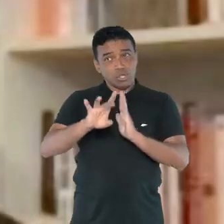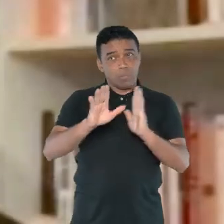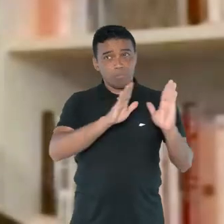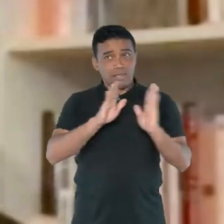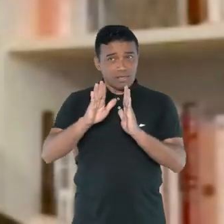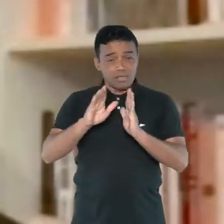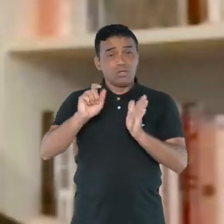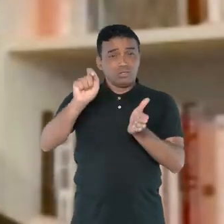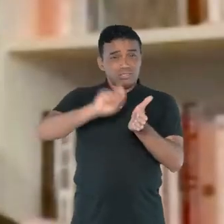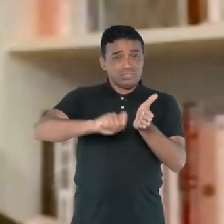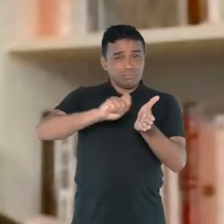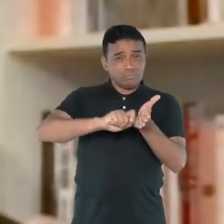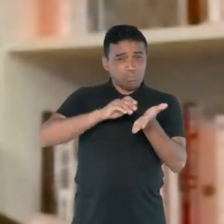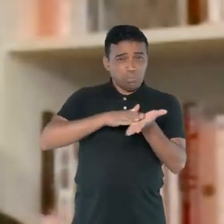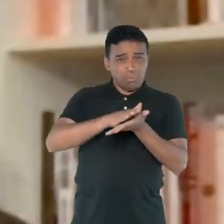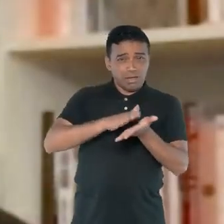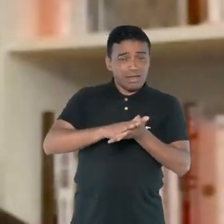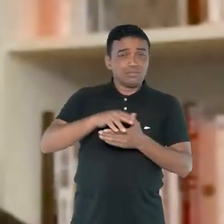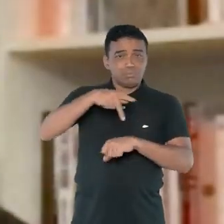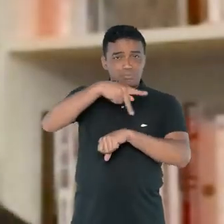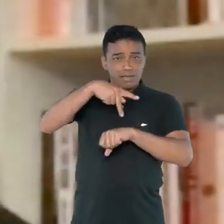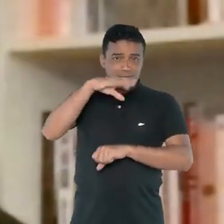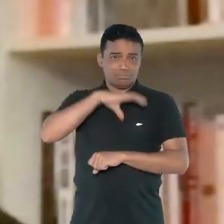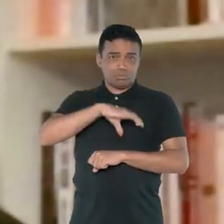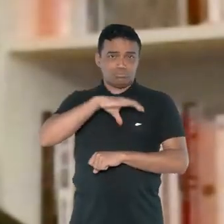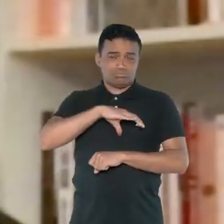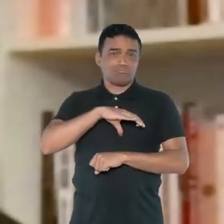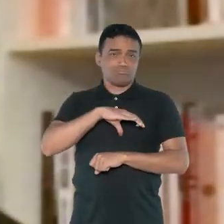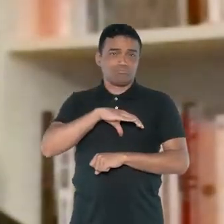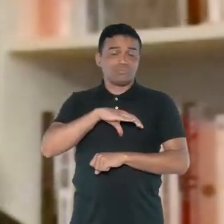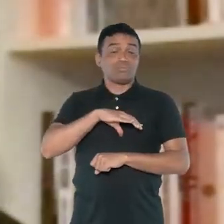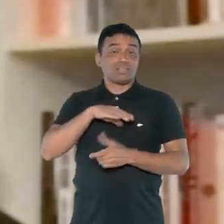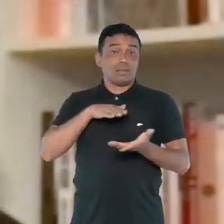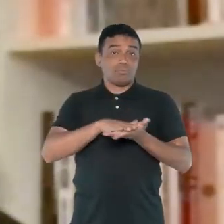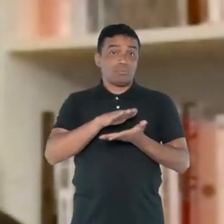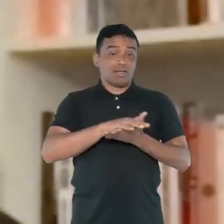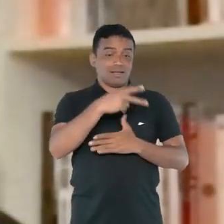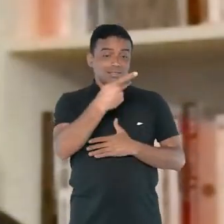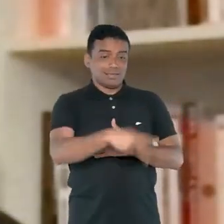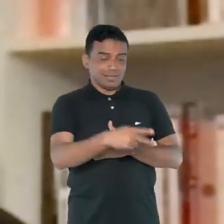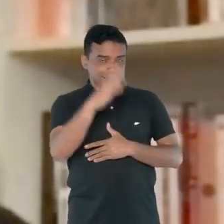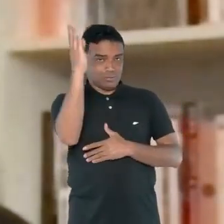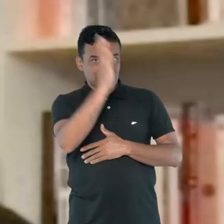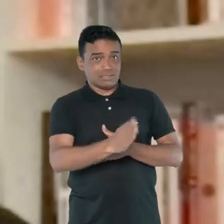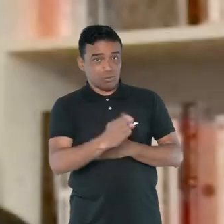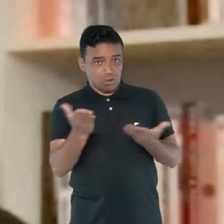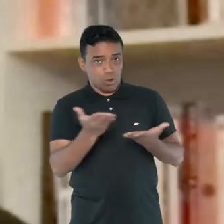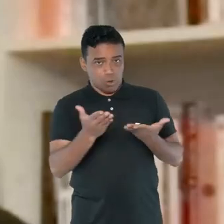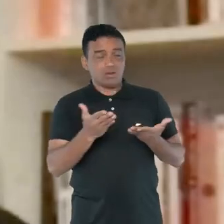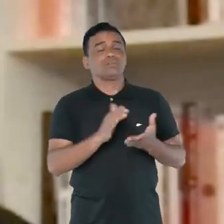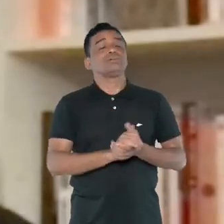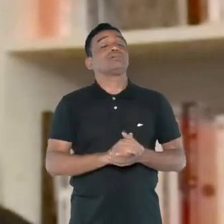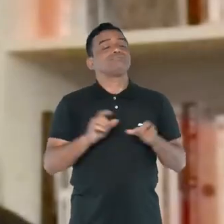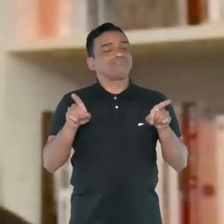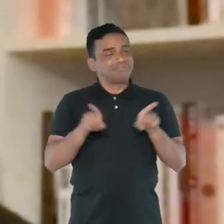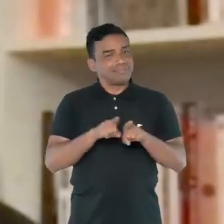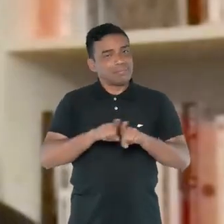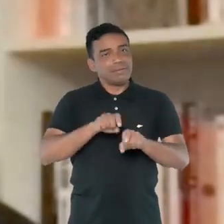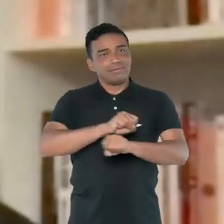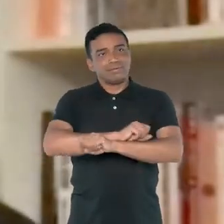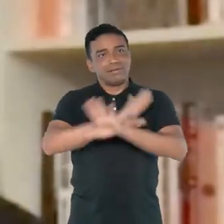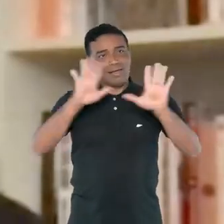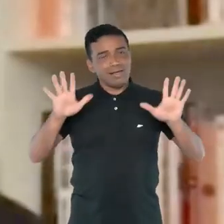foram originalmente publicados em Portugal, como agora que foram publicados no Brasil, foi também, claro,